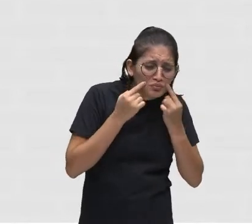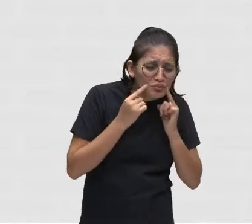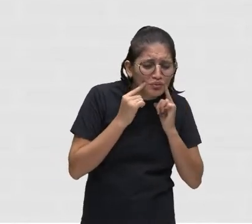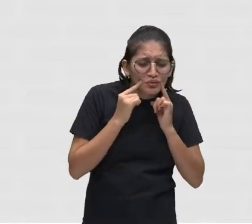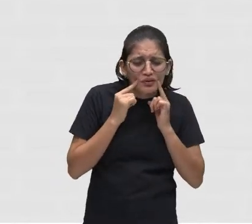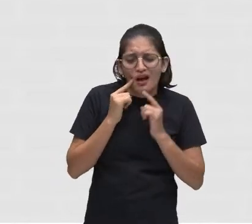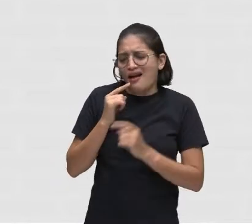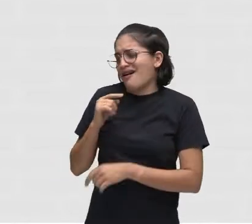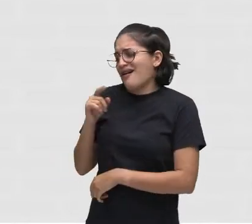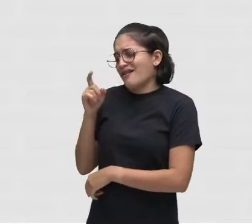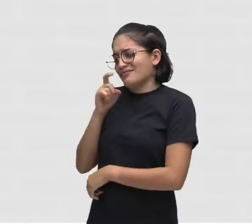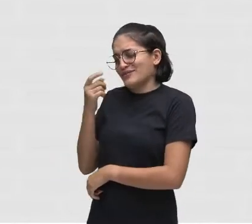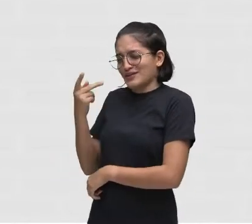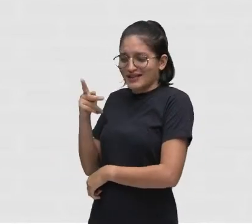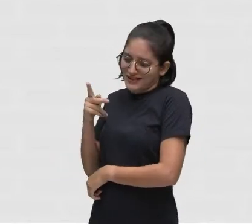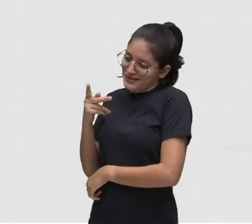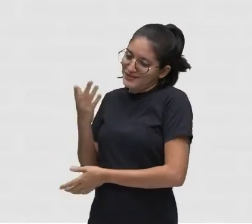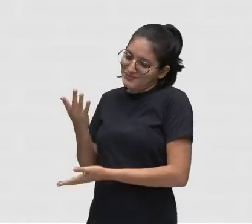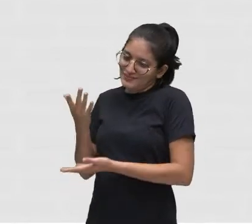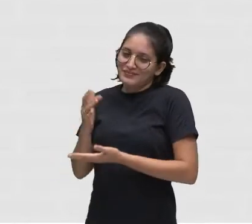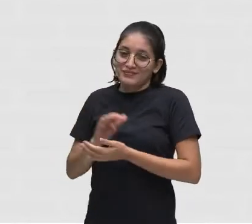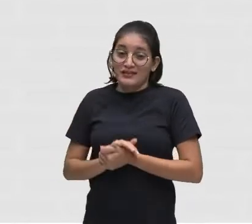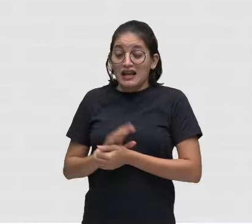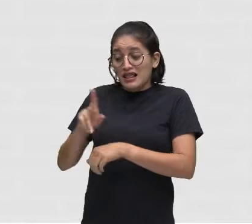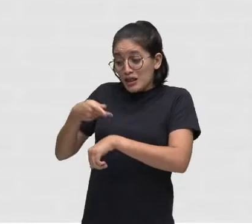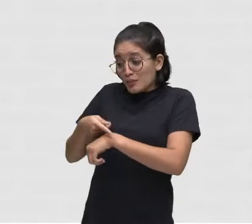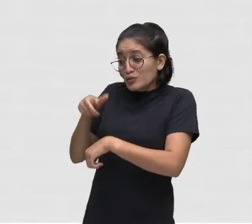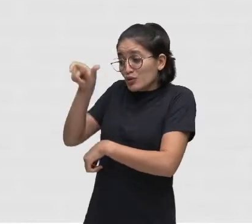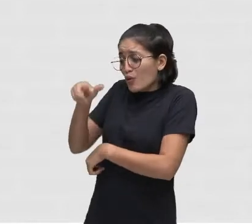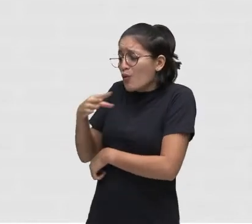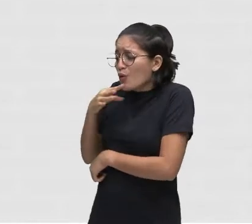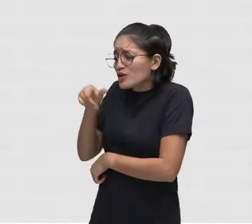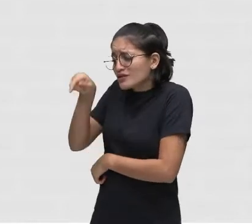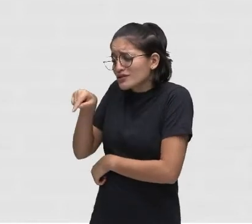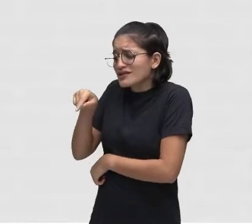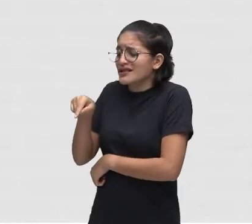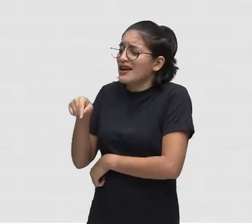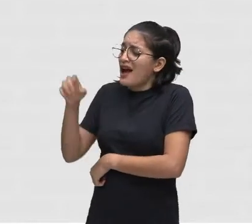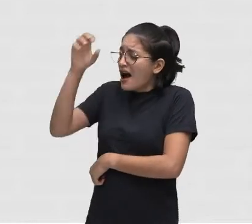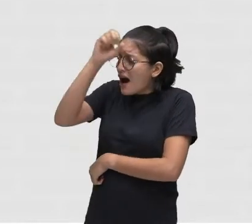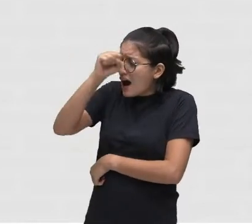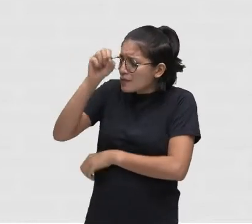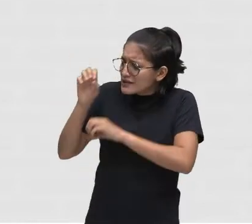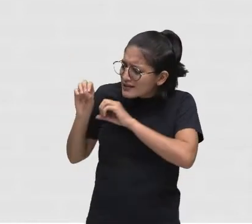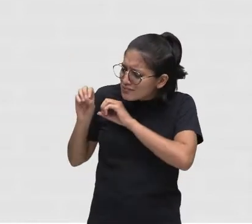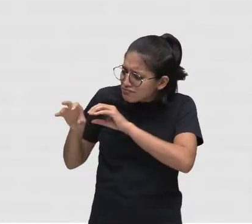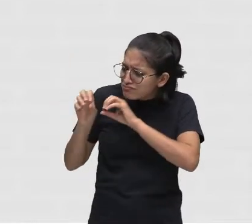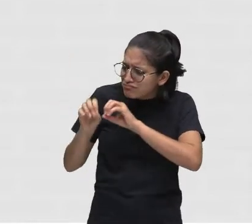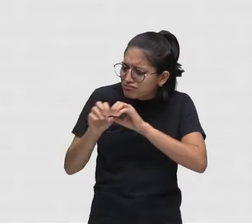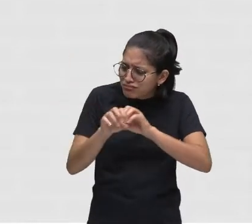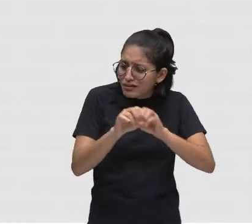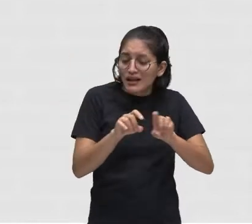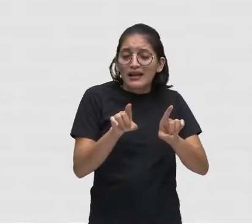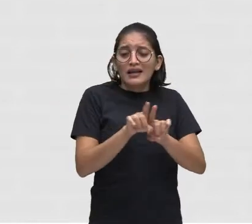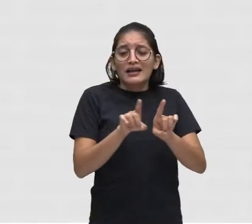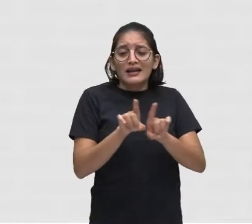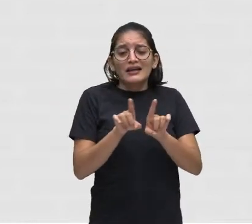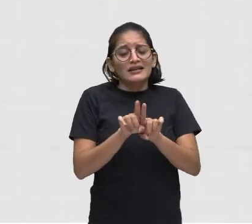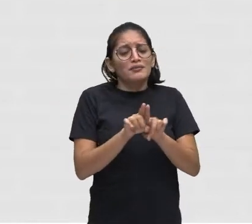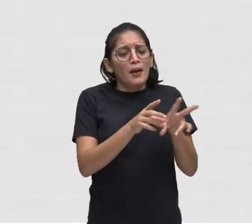engano teu. Depois que eu te conheci, aprendi a lecionar e a ouvir os